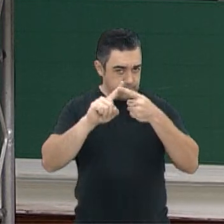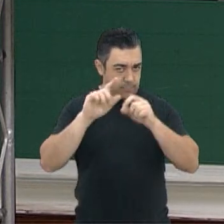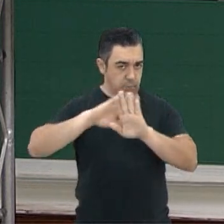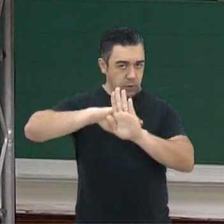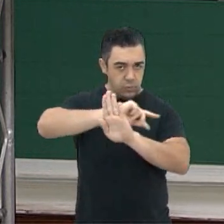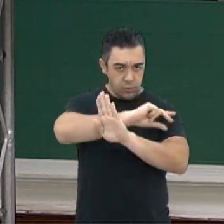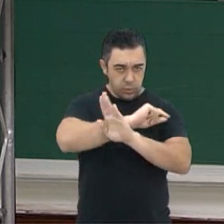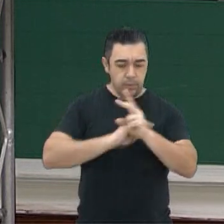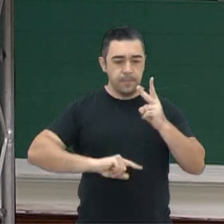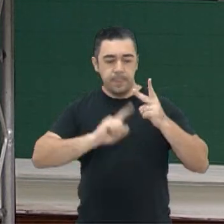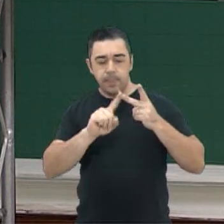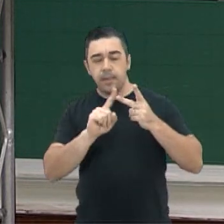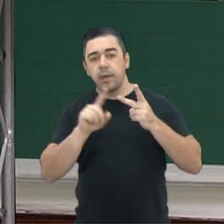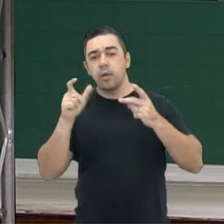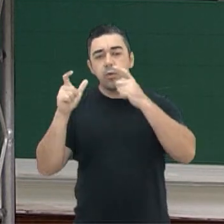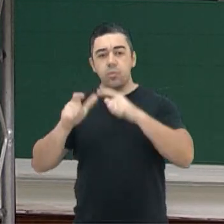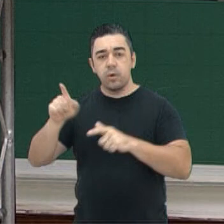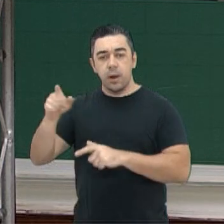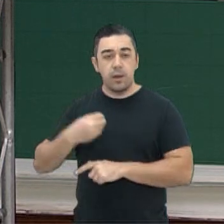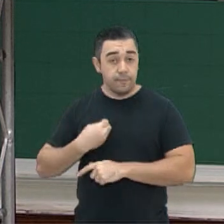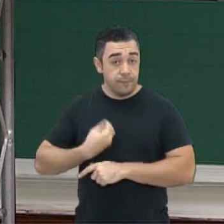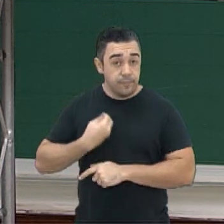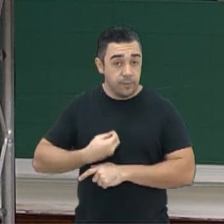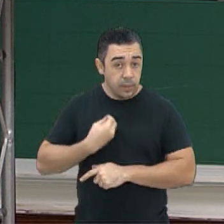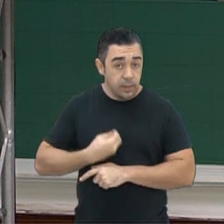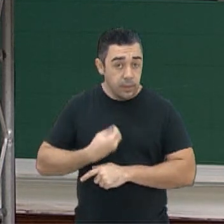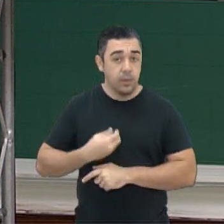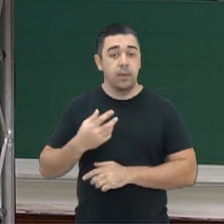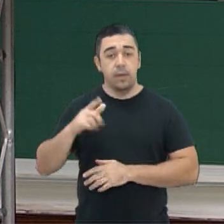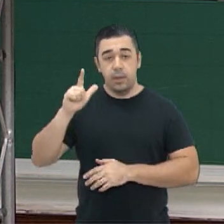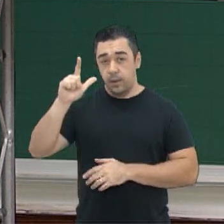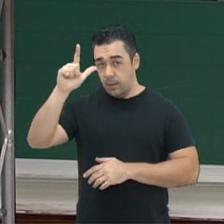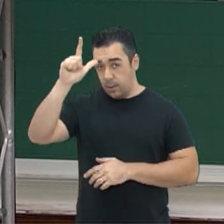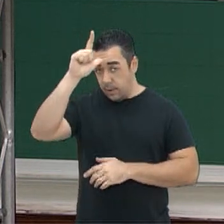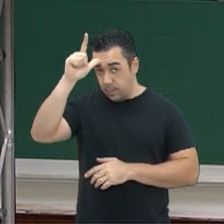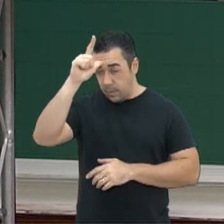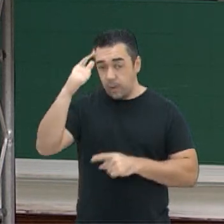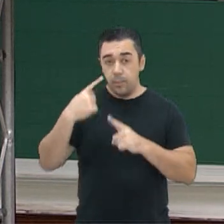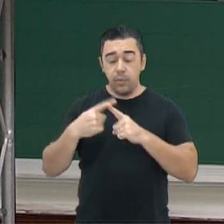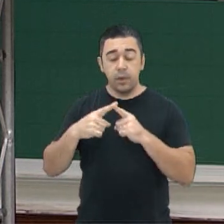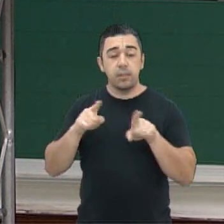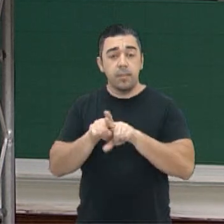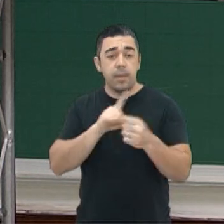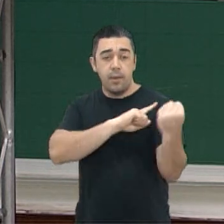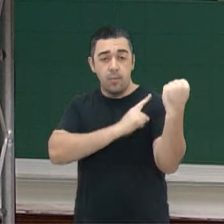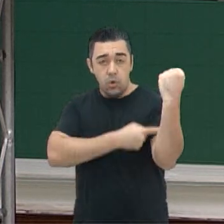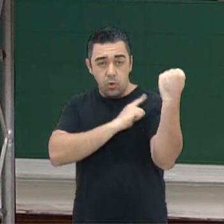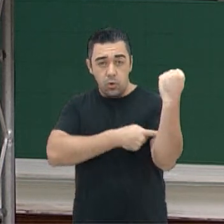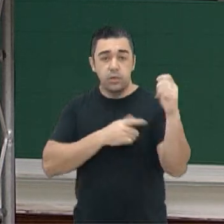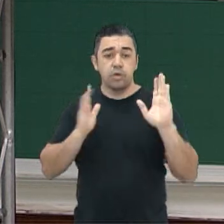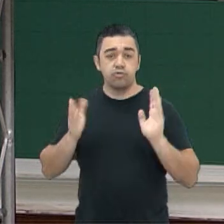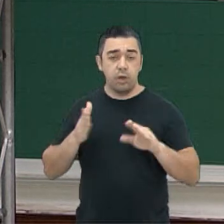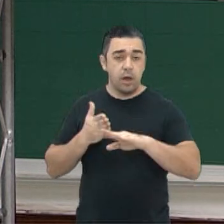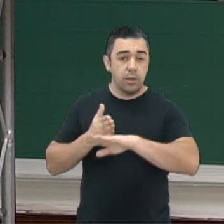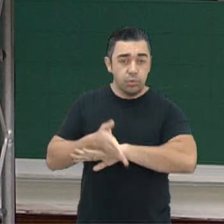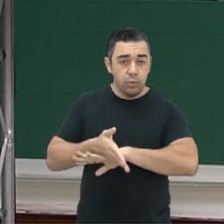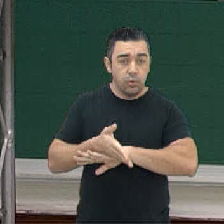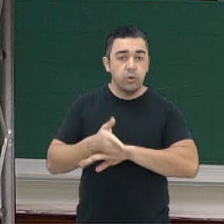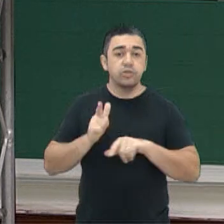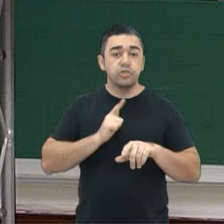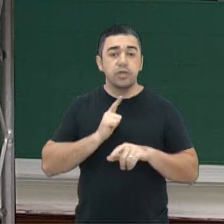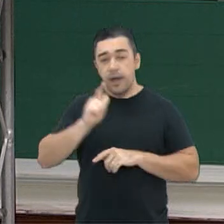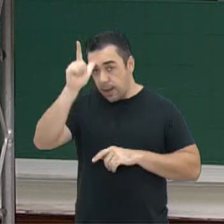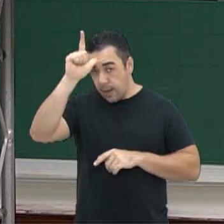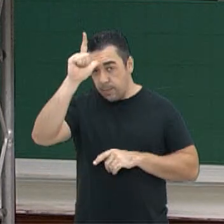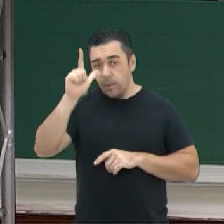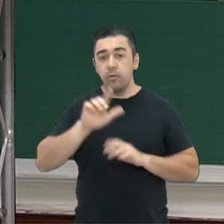Espaço vital para os alemães, acreditava-se que algumas regiões, inclusive da Polônia, que tinha sido invadida pela União Soviética, tinha muitos alemães morando